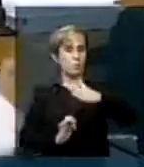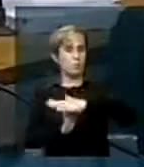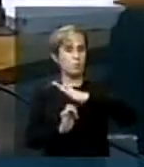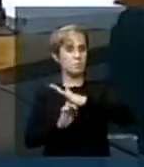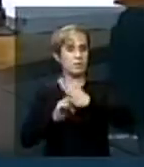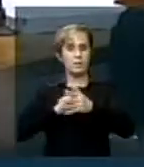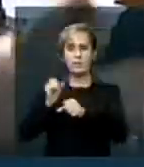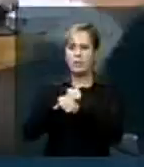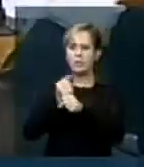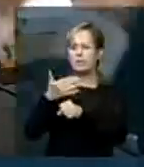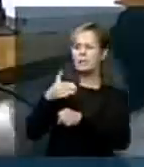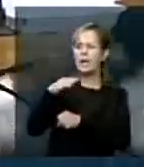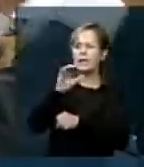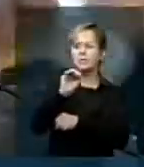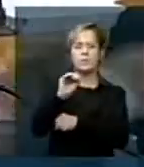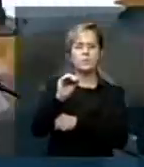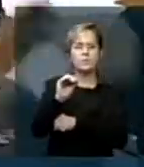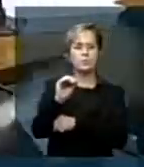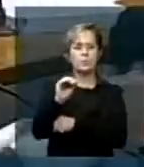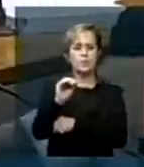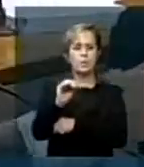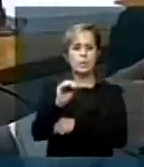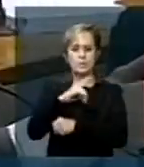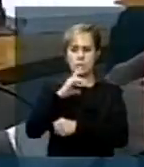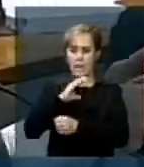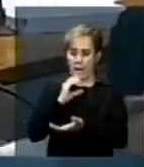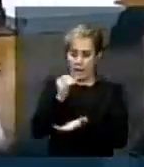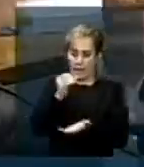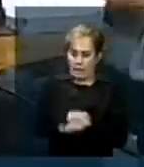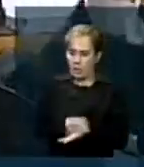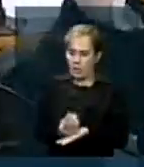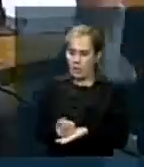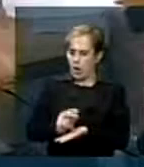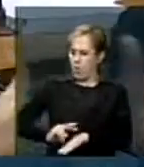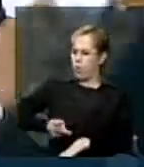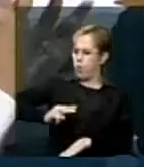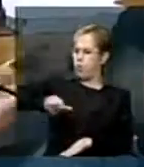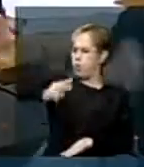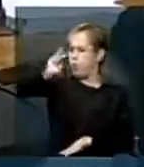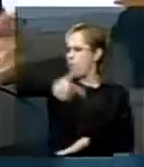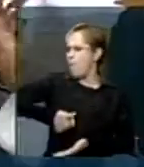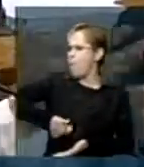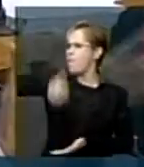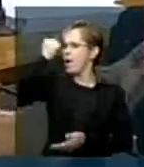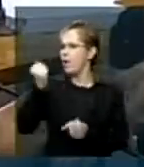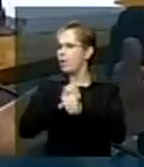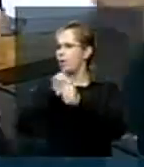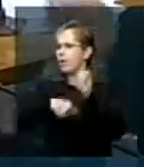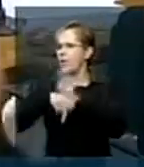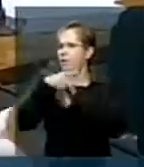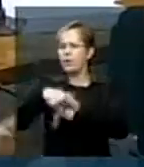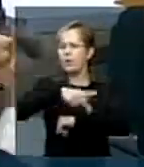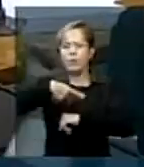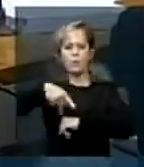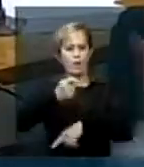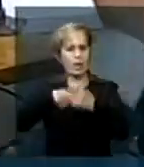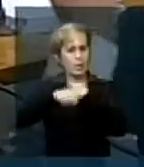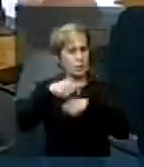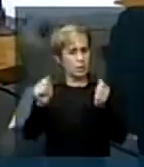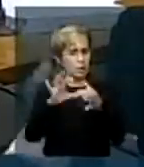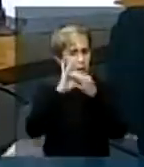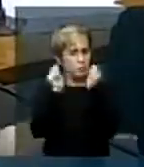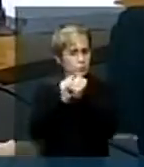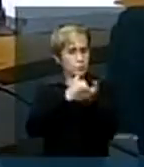10 anos, praticamente saiu do zero para ser uma das maiores empreiteiras do país em negócios com o